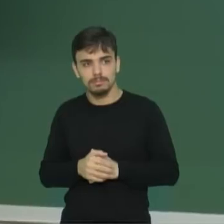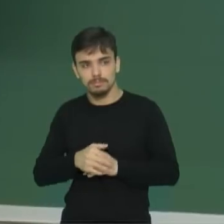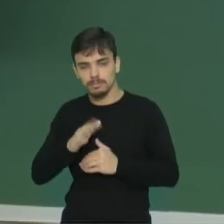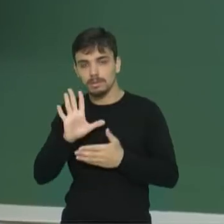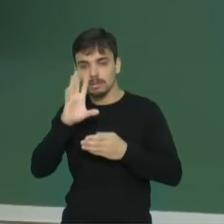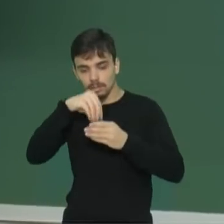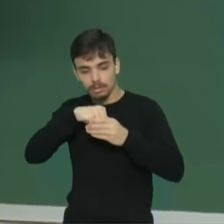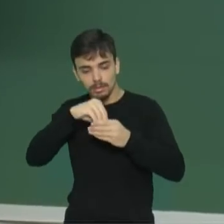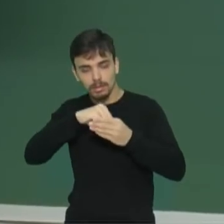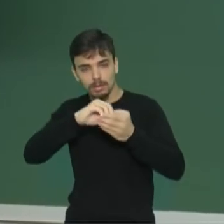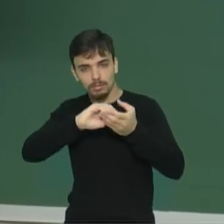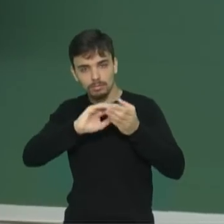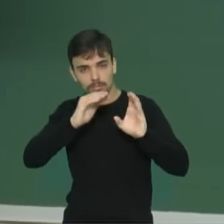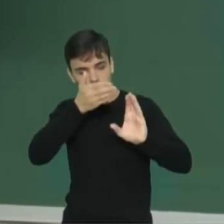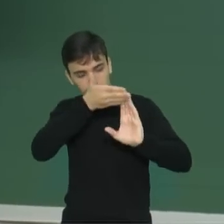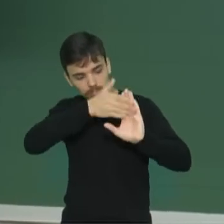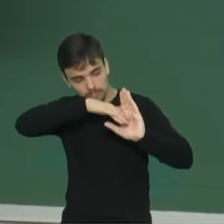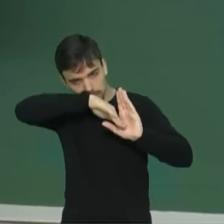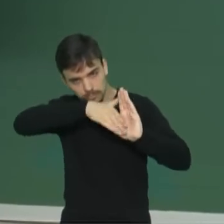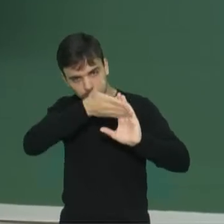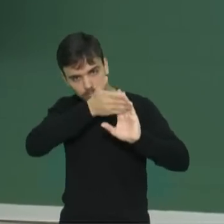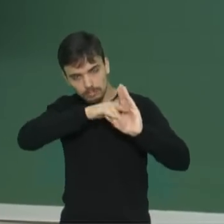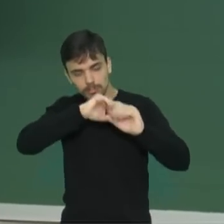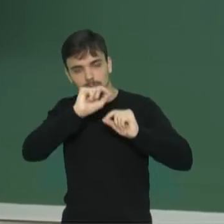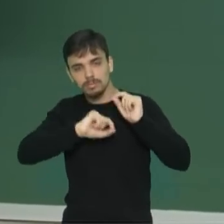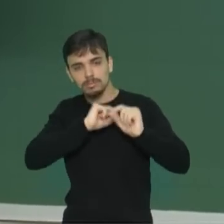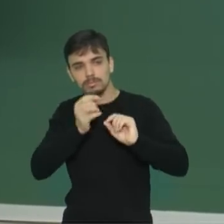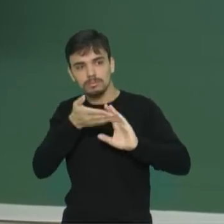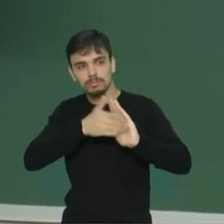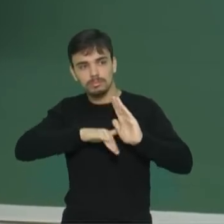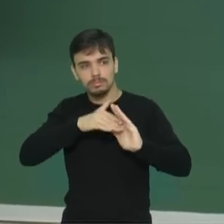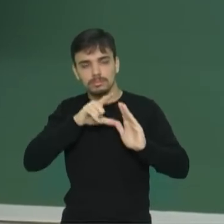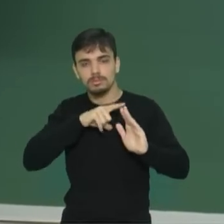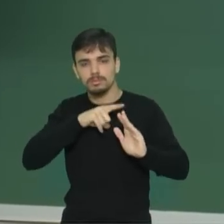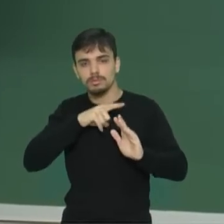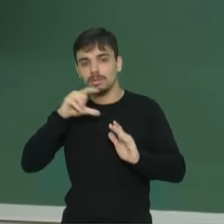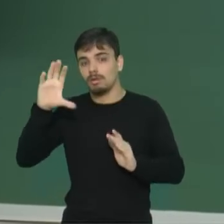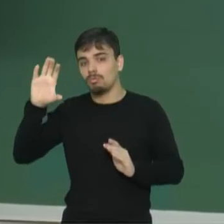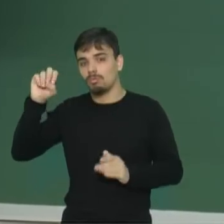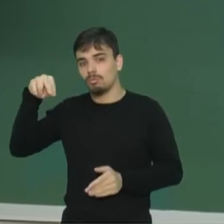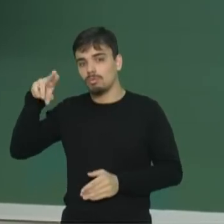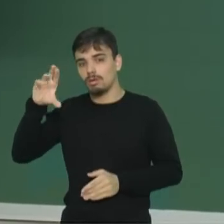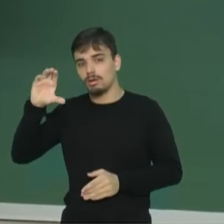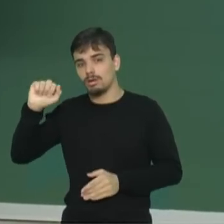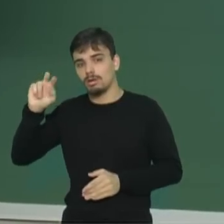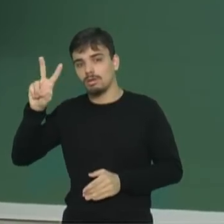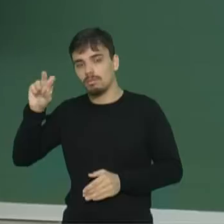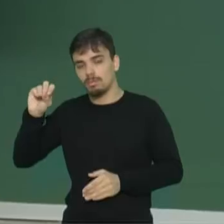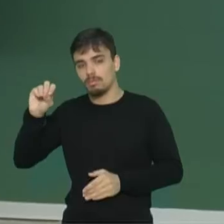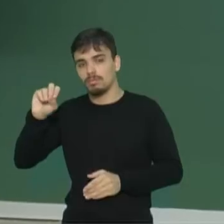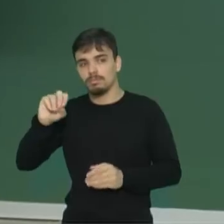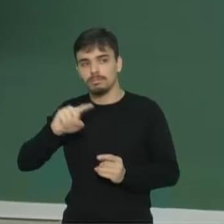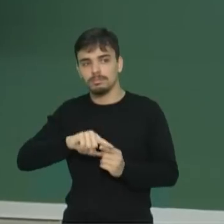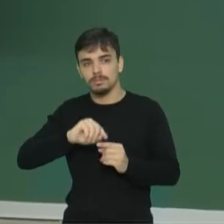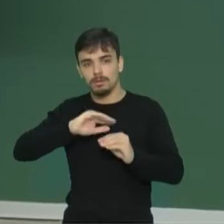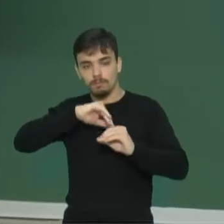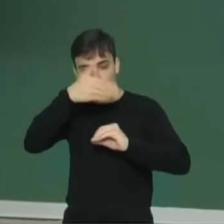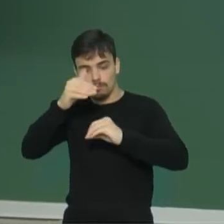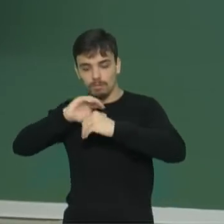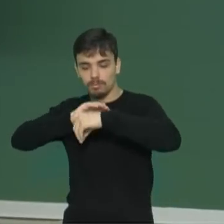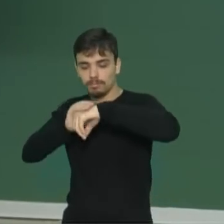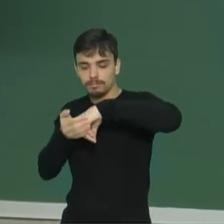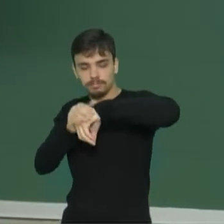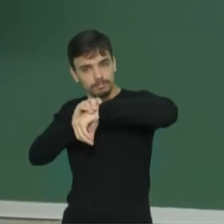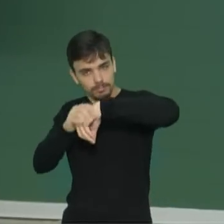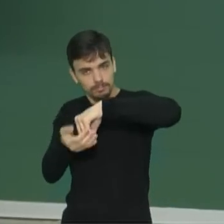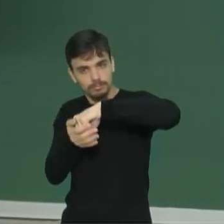polido. Se eu polir o lado de dentro da bola, eu tenho um espelho côncavo. Se eu polir o lado de